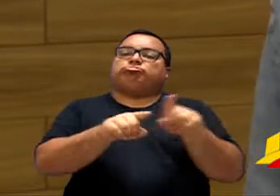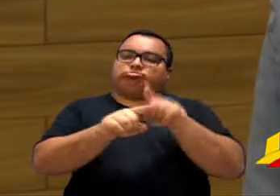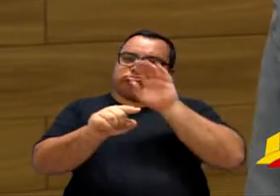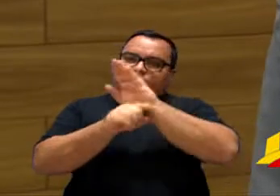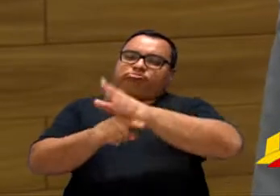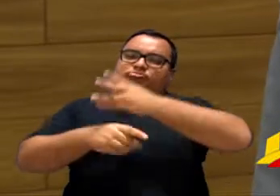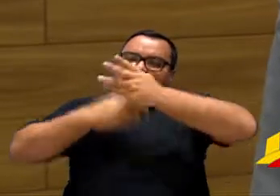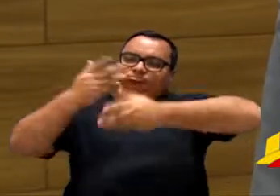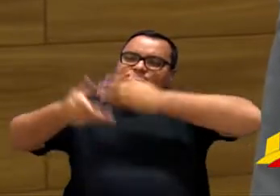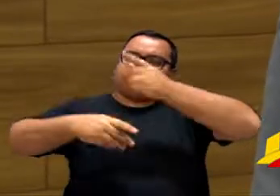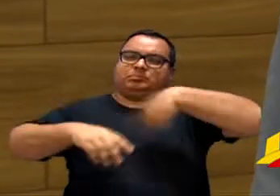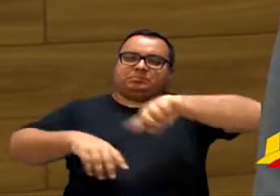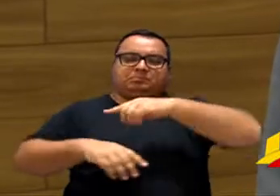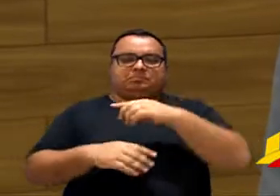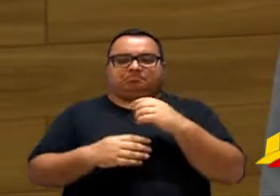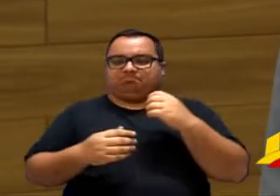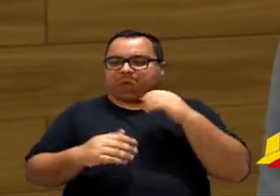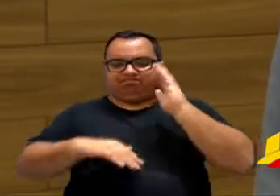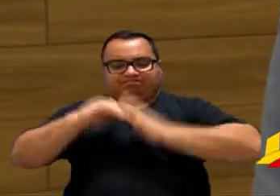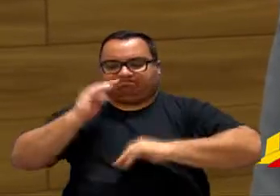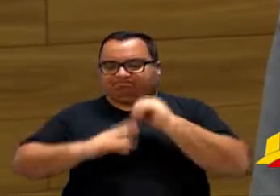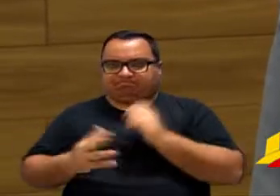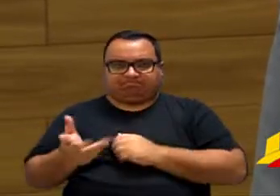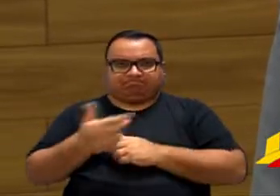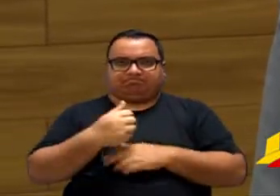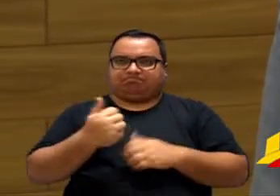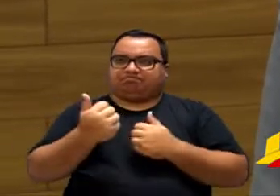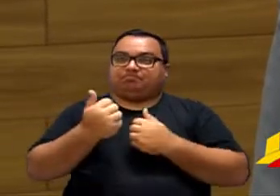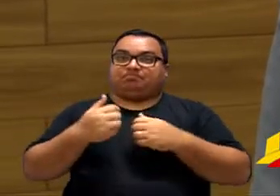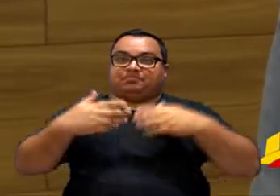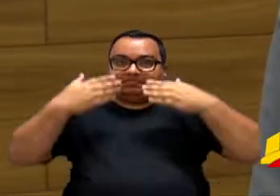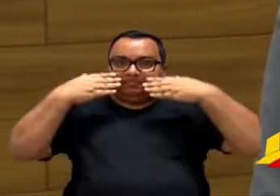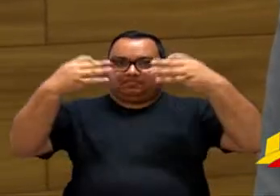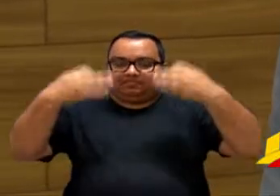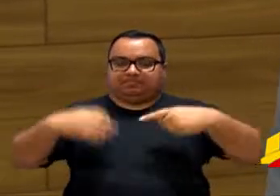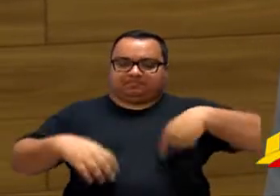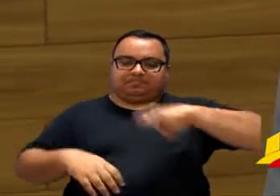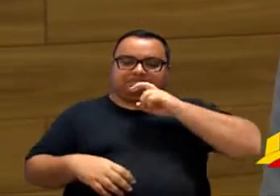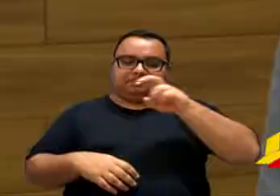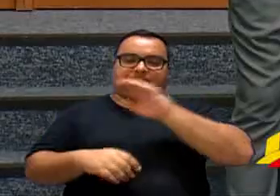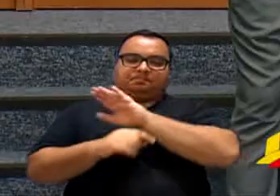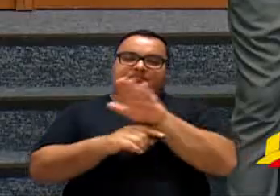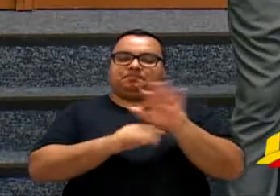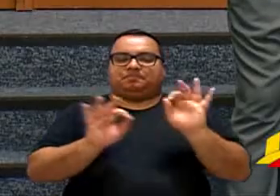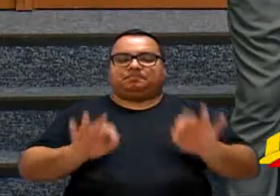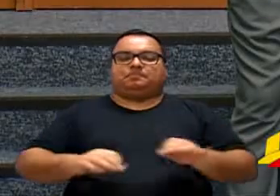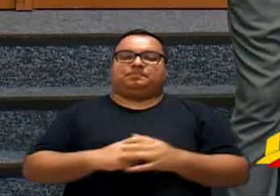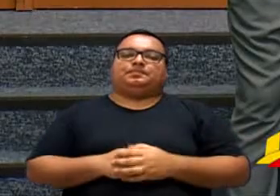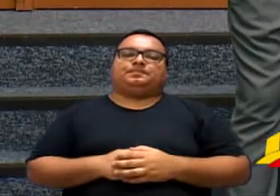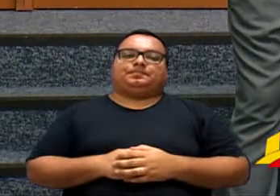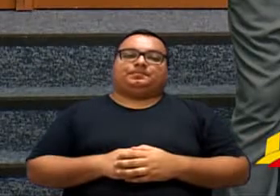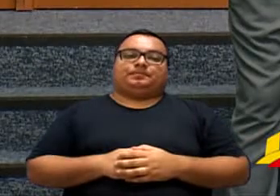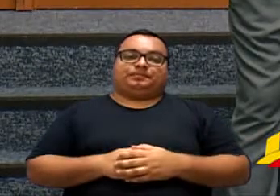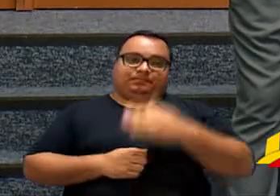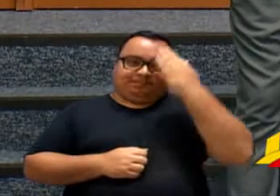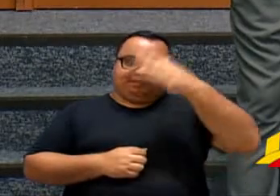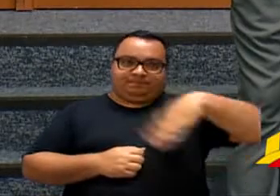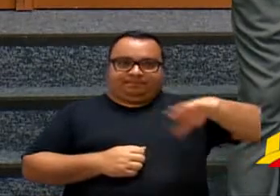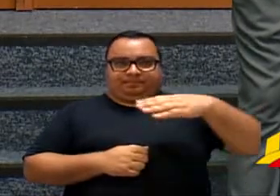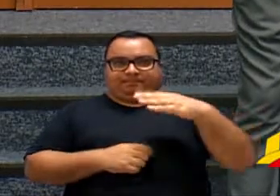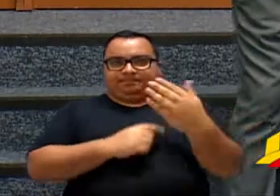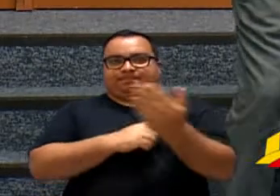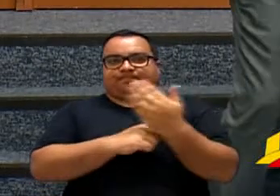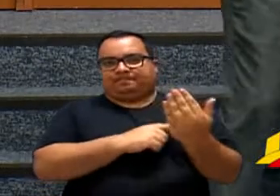agradeço os vereadores aqui que torceram por nossa reeleição a gente sabe como é conquistar cada voto